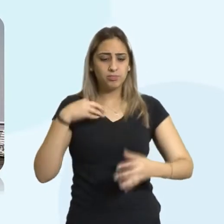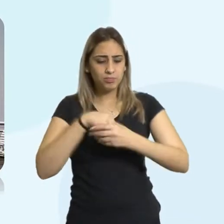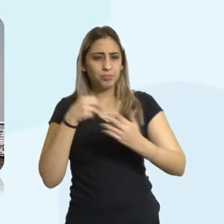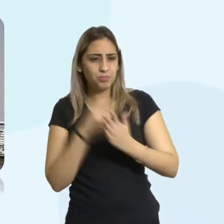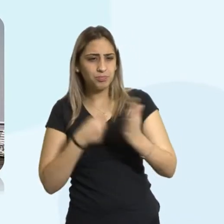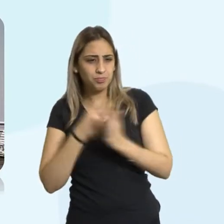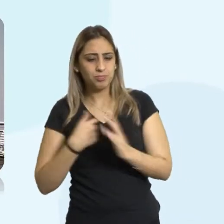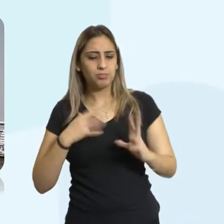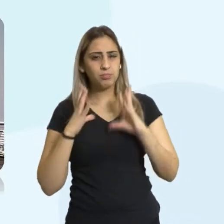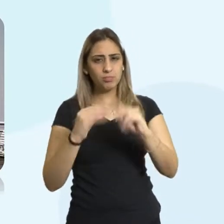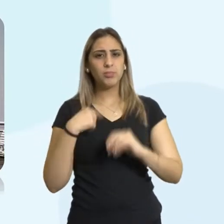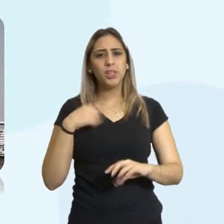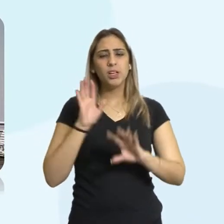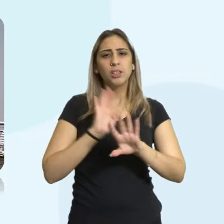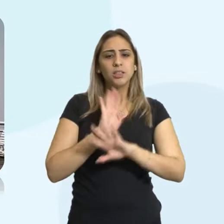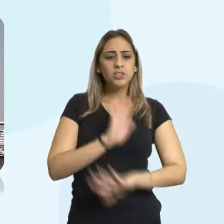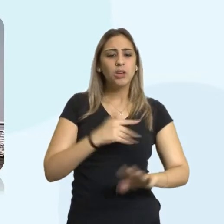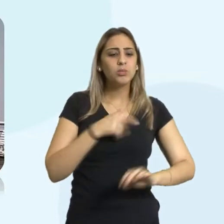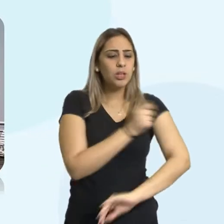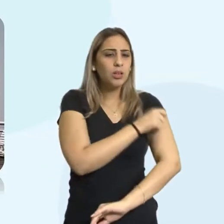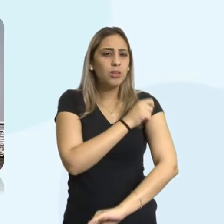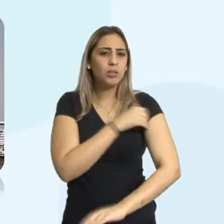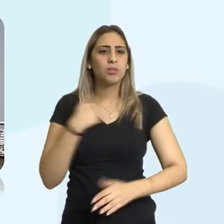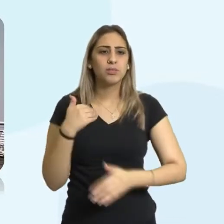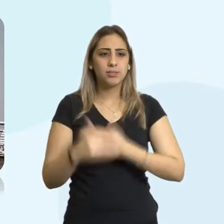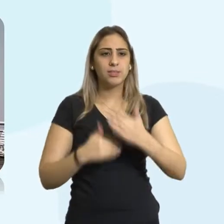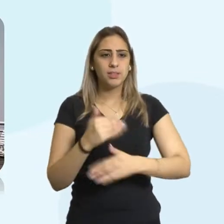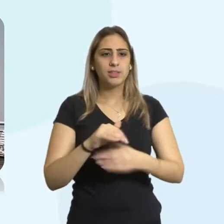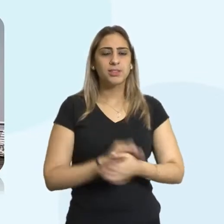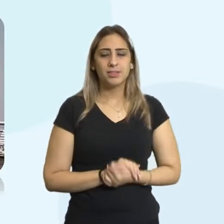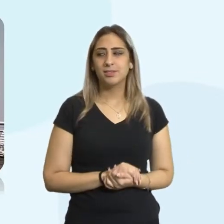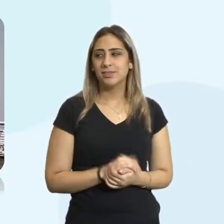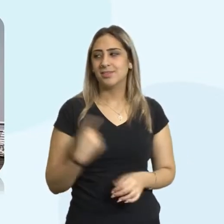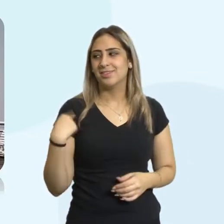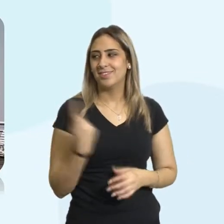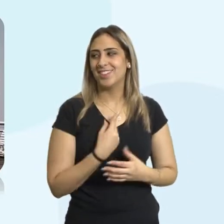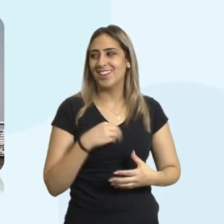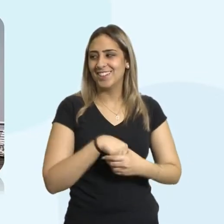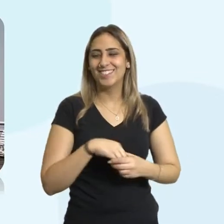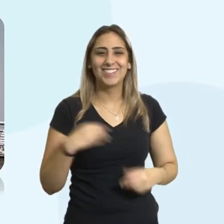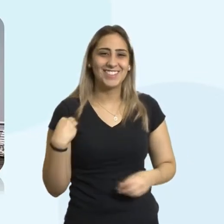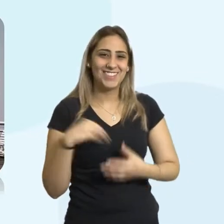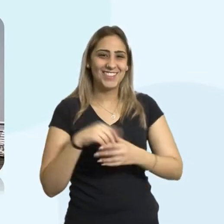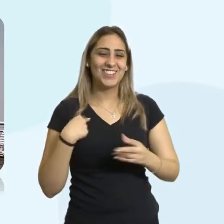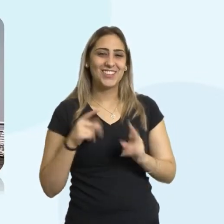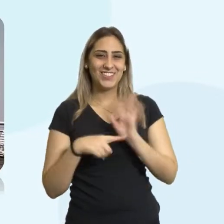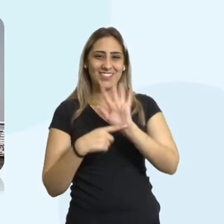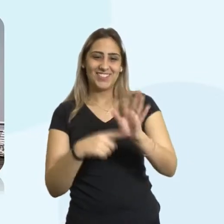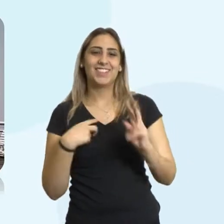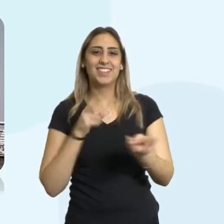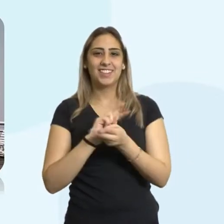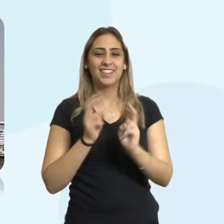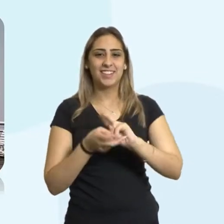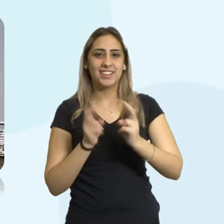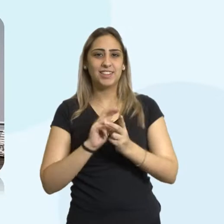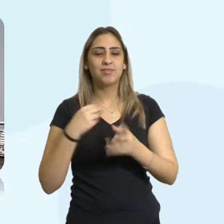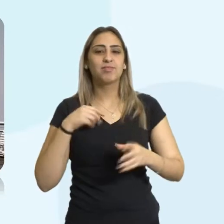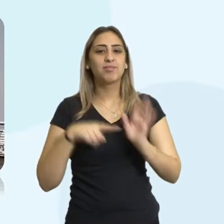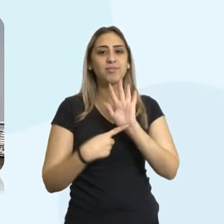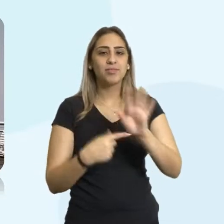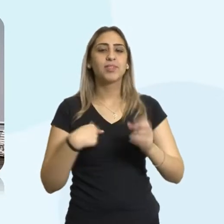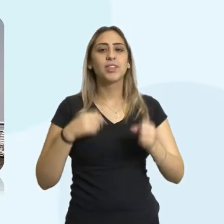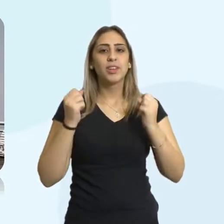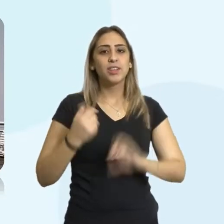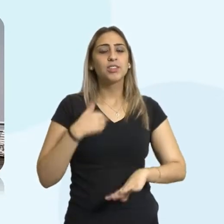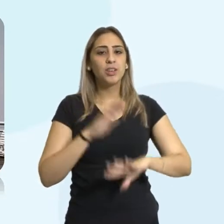maneira geral né deixar os estudantes se expressarem sabe as lutas que eles conhecem e tal apresentar a capoeira trazer aí um aparato histórico